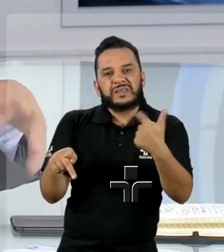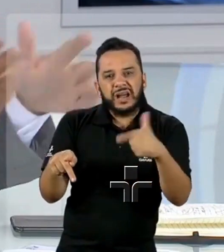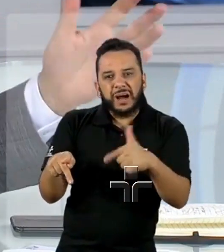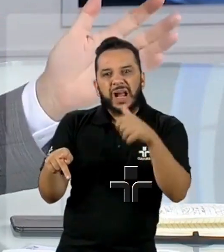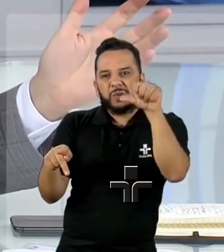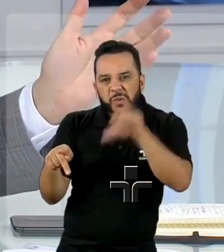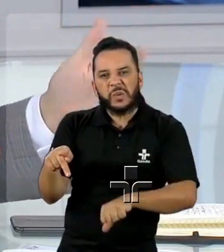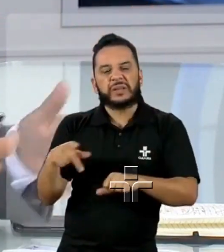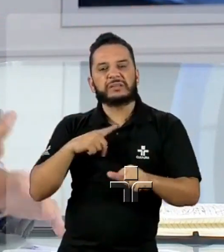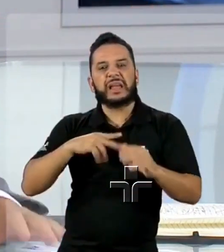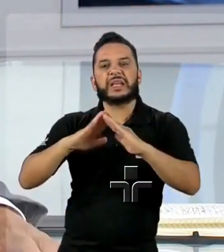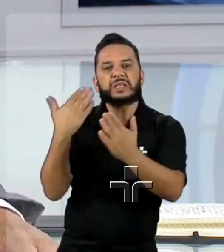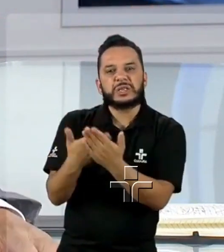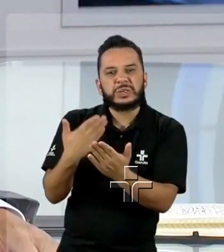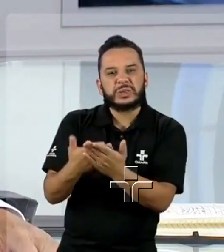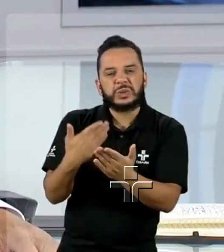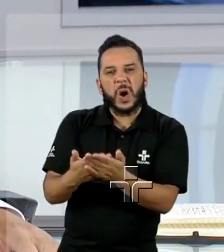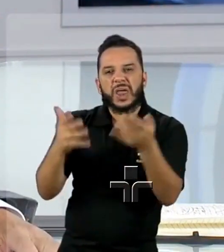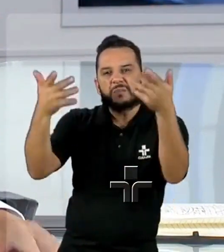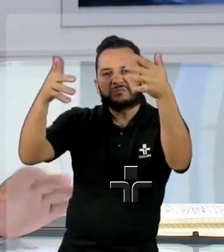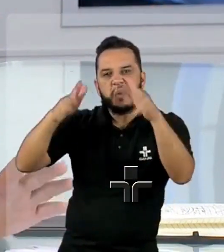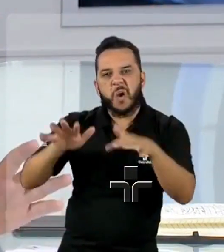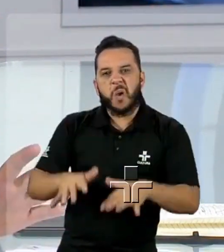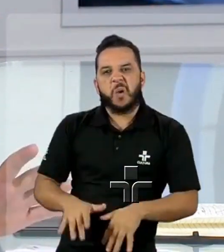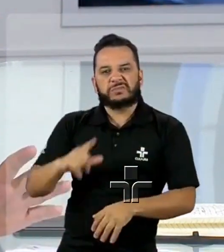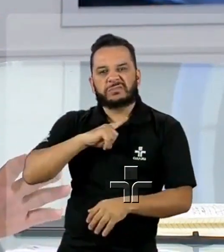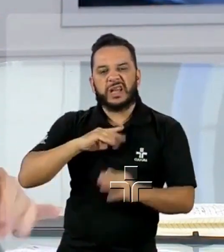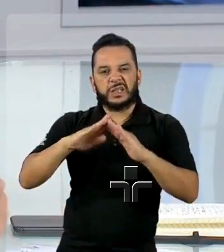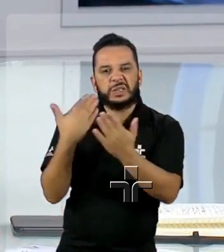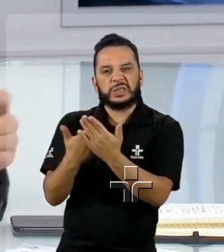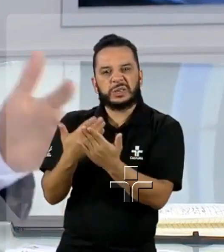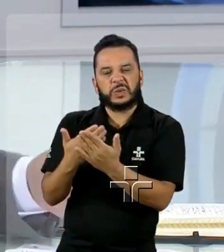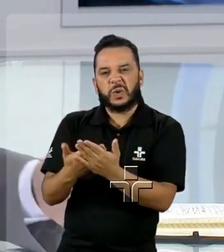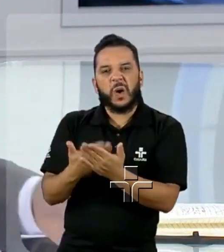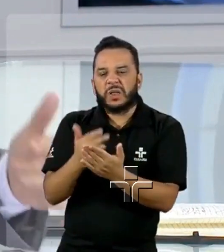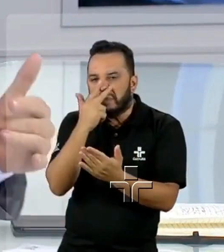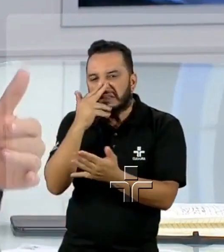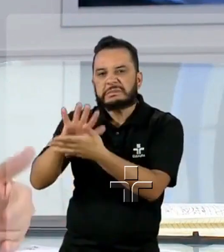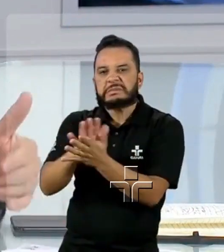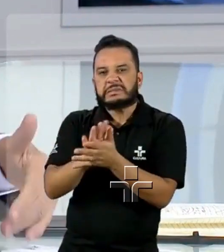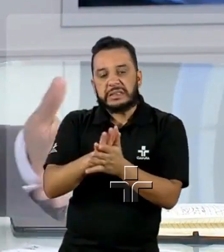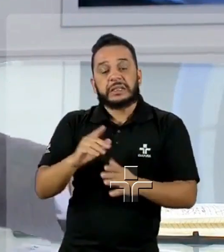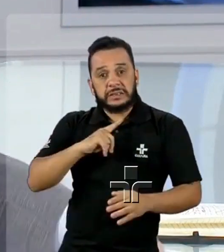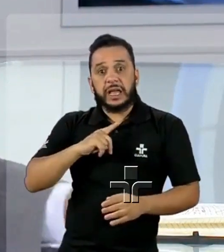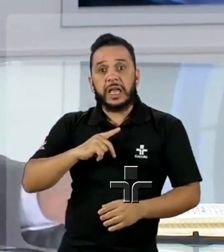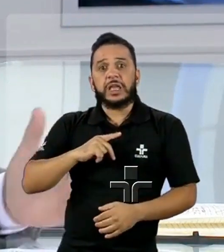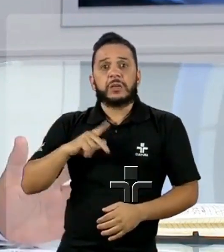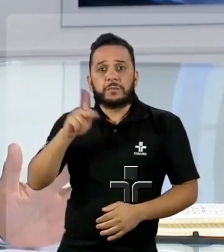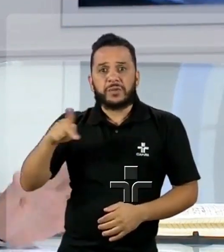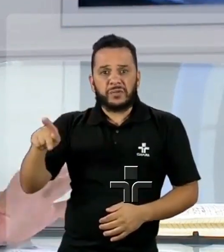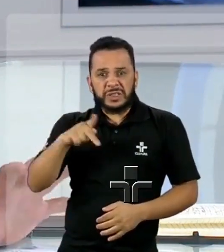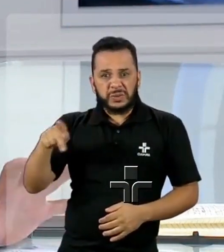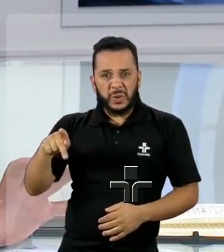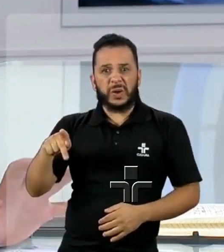nós temos escolas baleadas, e não no sentido figurado, né? Aluno batendo no professor, pais de aluno batendo no